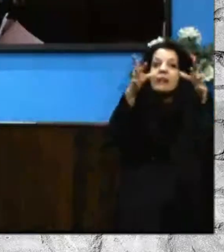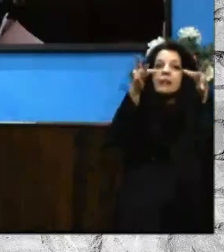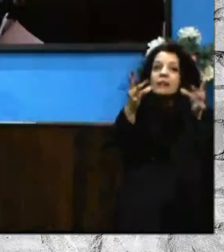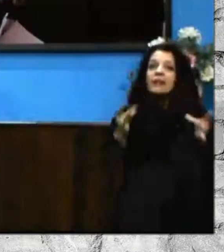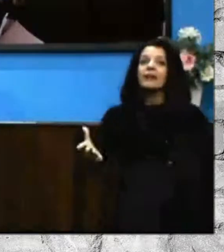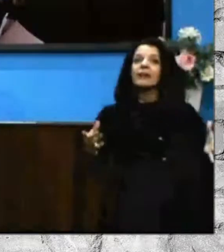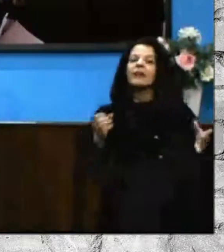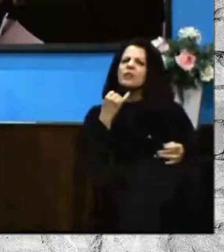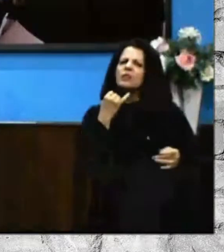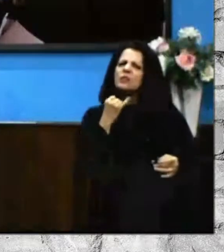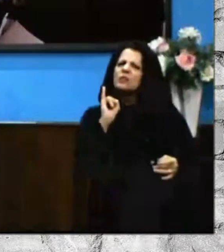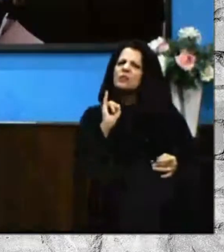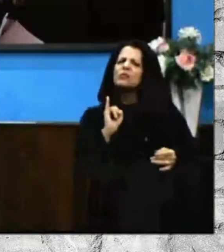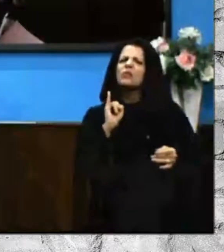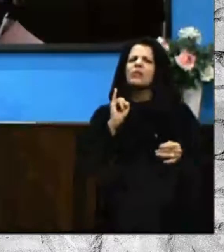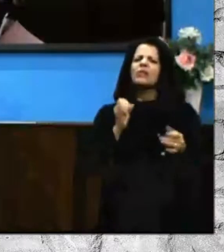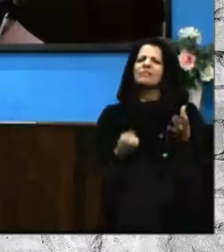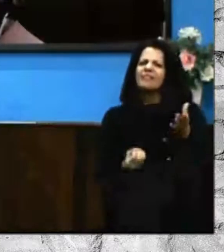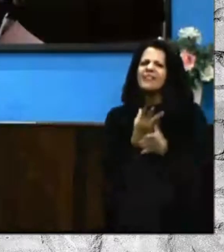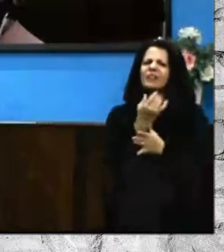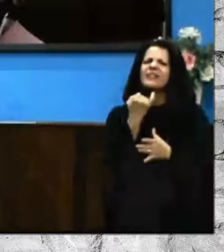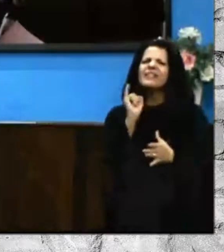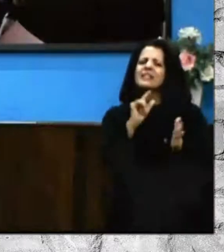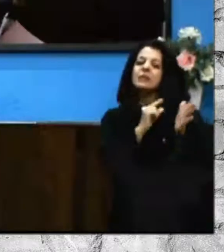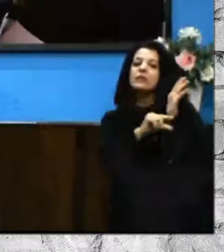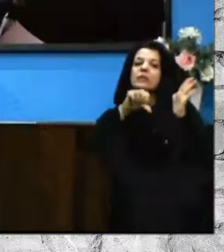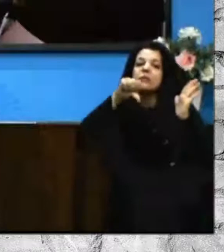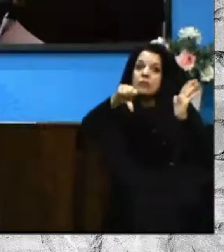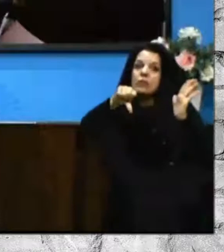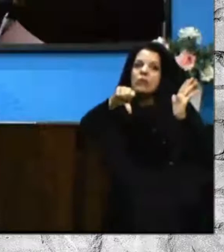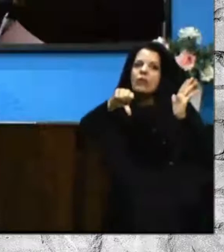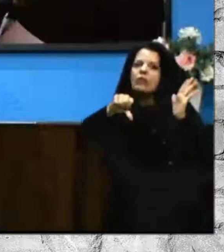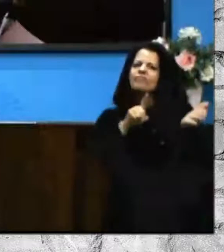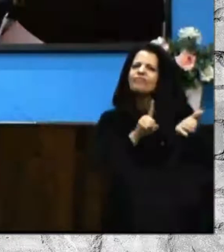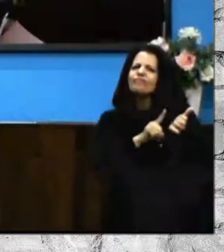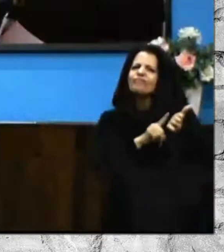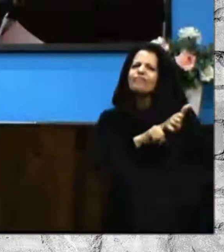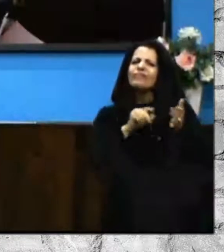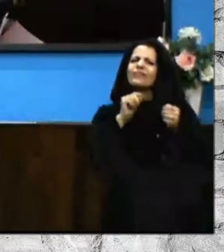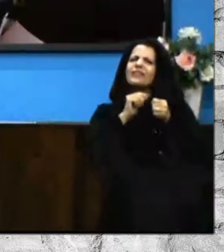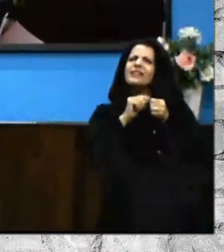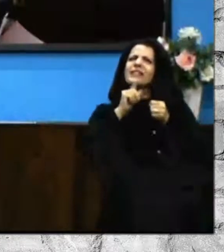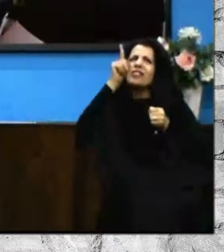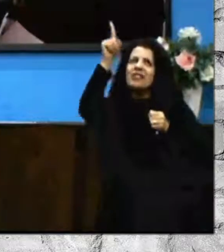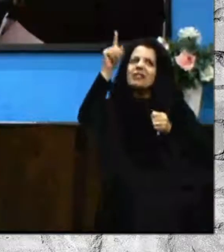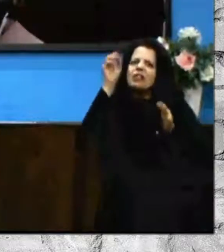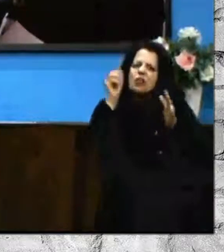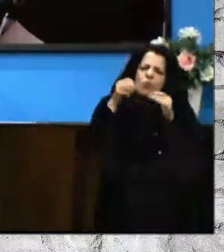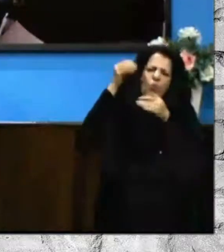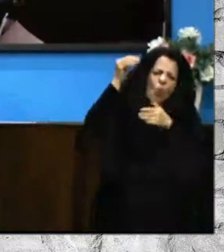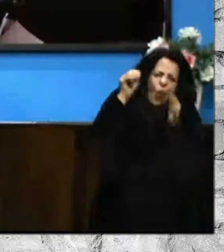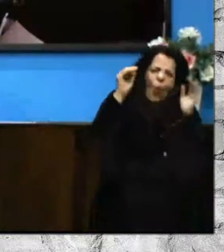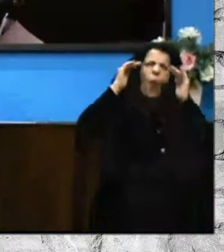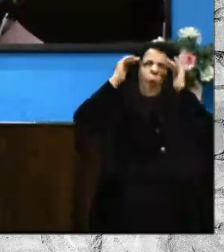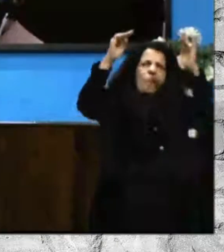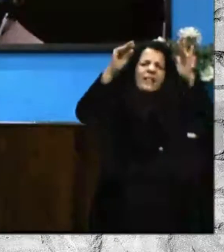cumpria se as pessoas fizessem a sua parte no verso 9, que diz, não é? Fazerem de Deus o seu refúgio, ou seja,